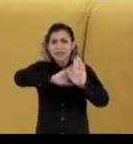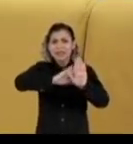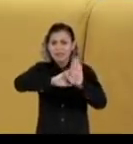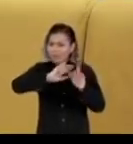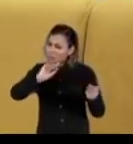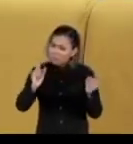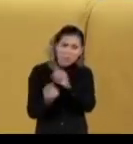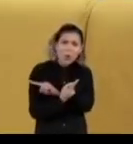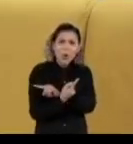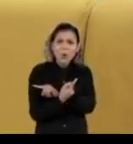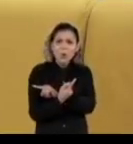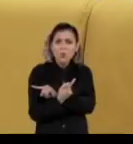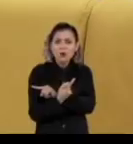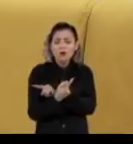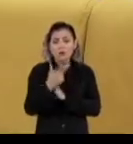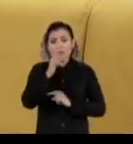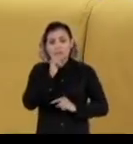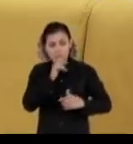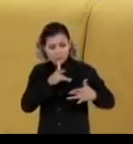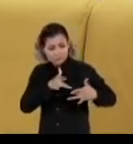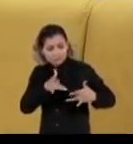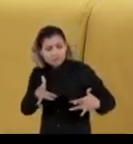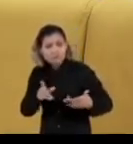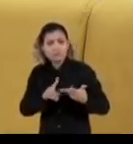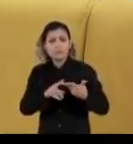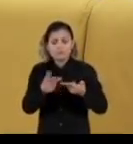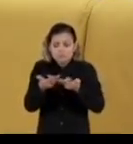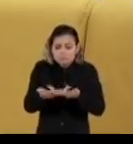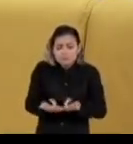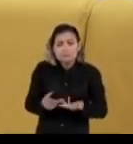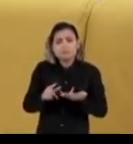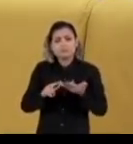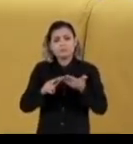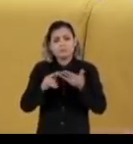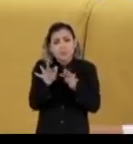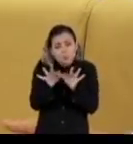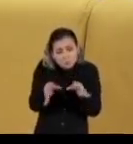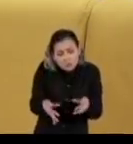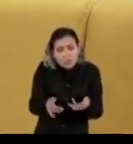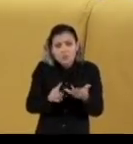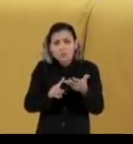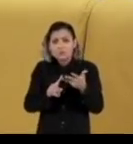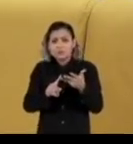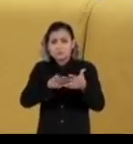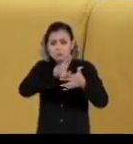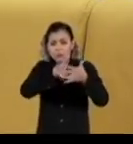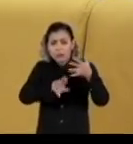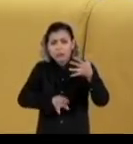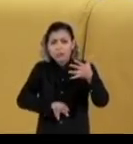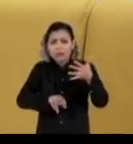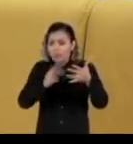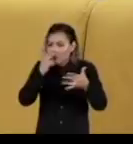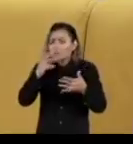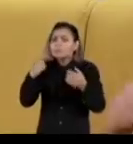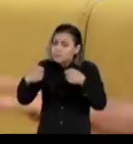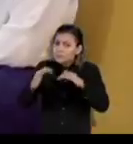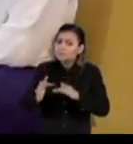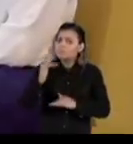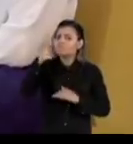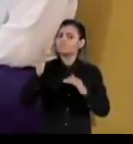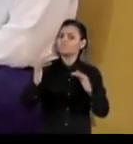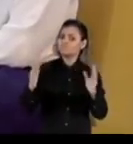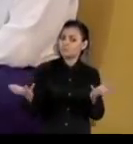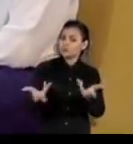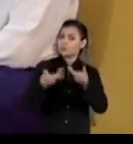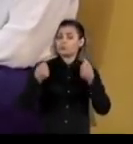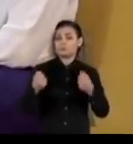invertida. Então, generosidade, tolerância, humildade não são valores mais requisitados. Perde o valor nessa pirâmide. E ainda